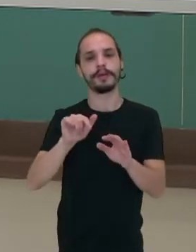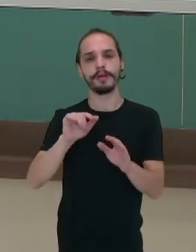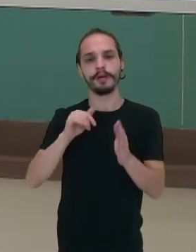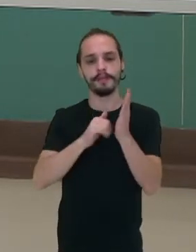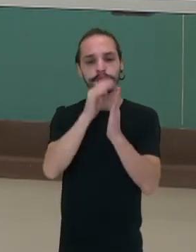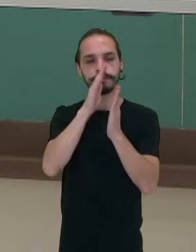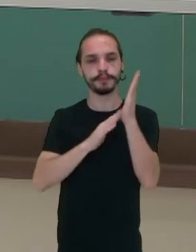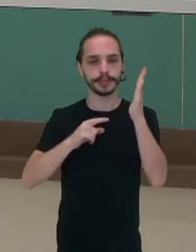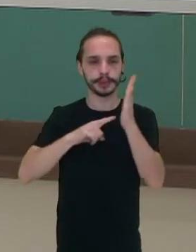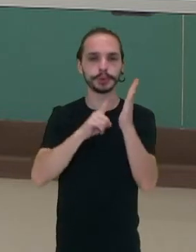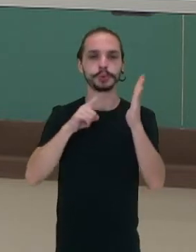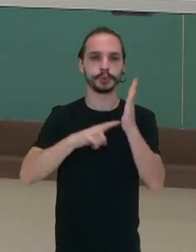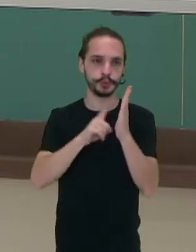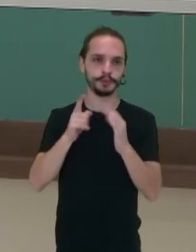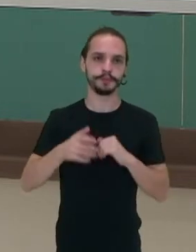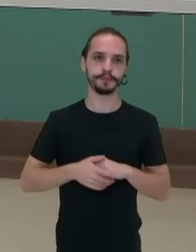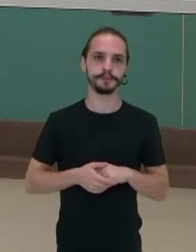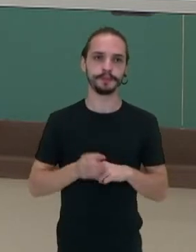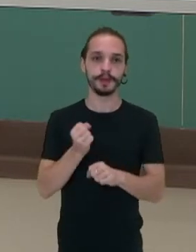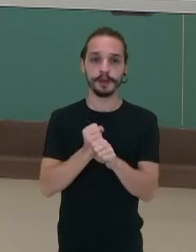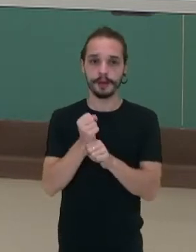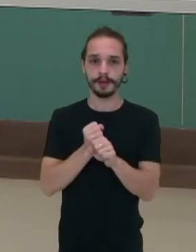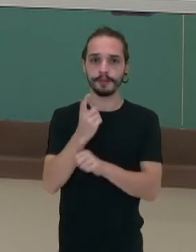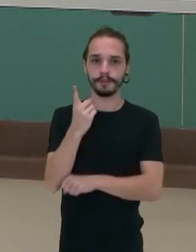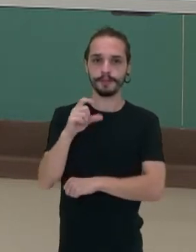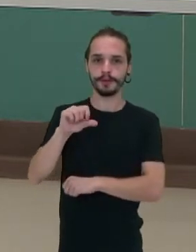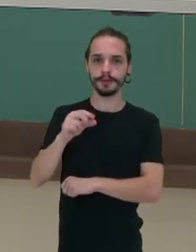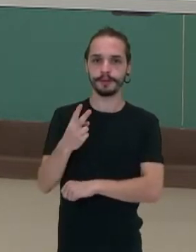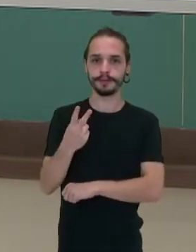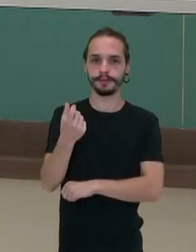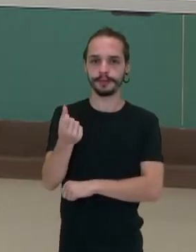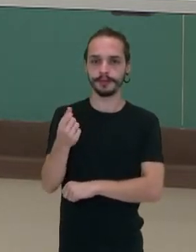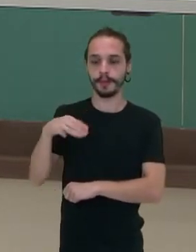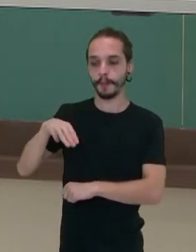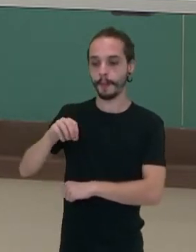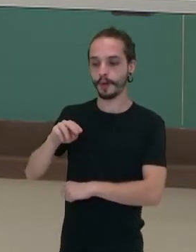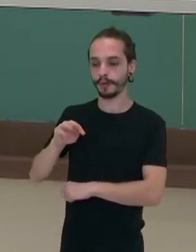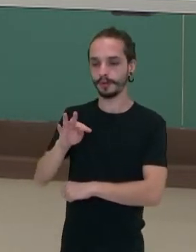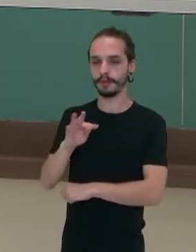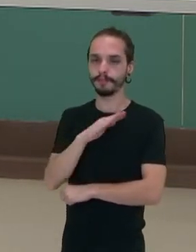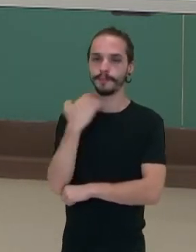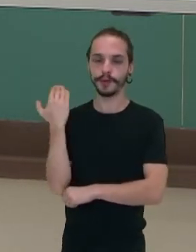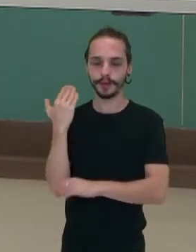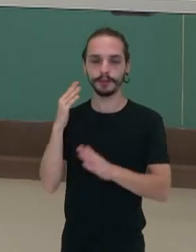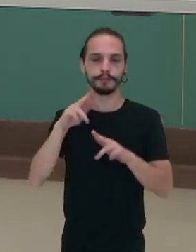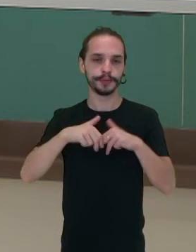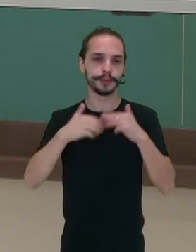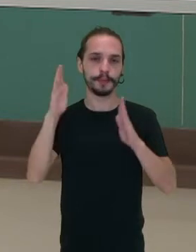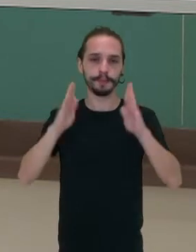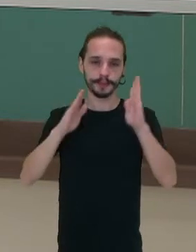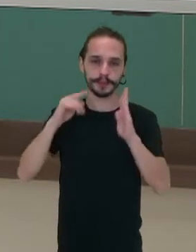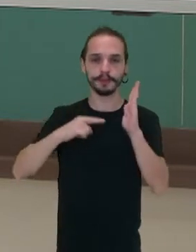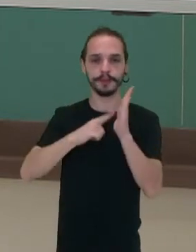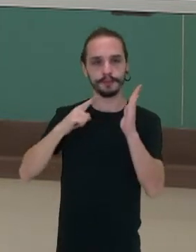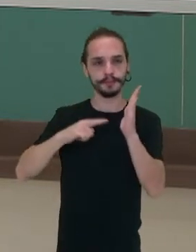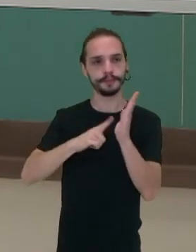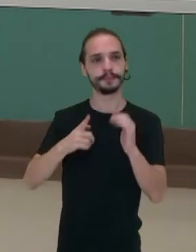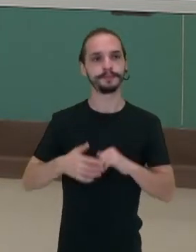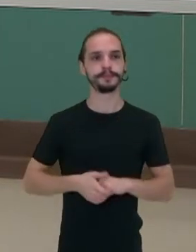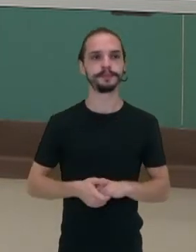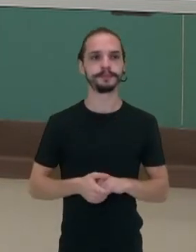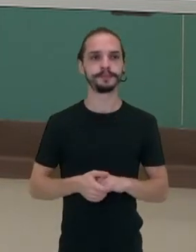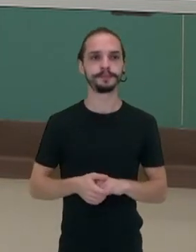E 1926 é o momento que Claude Monet morre. Então nós temos esse momento que é exatamente o período chamado impressionismo. E nós